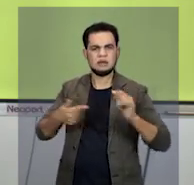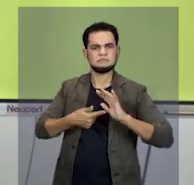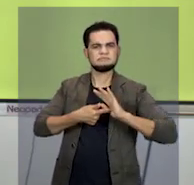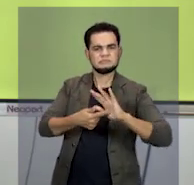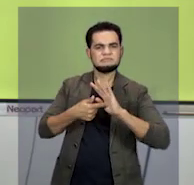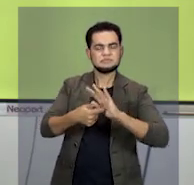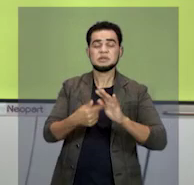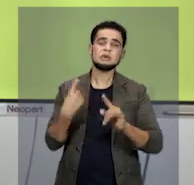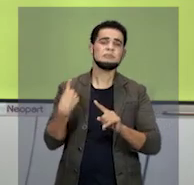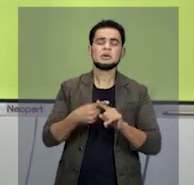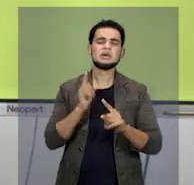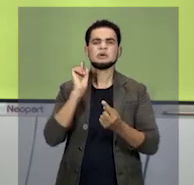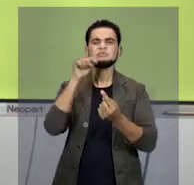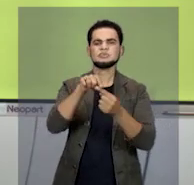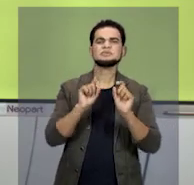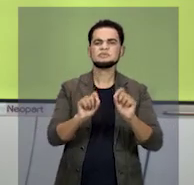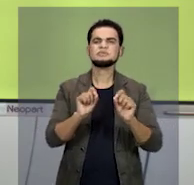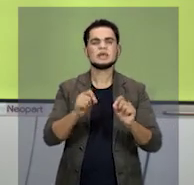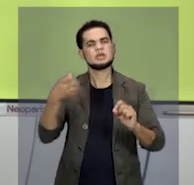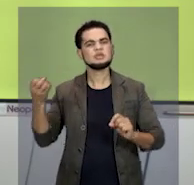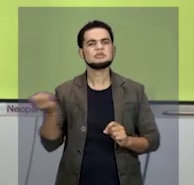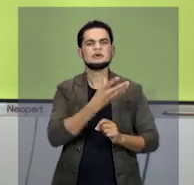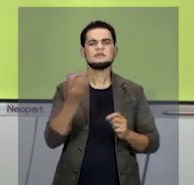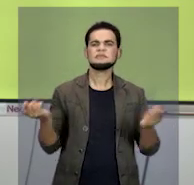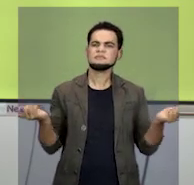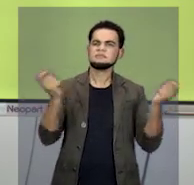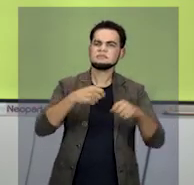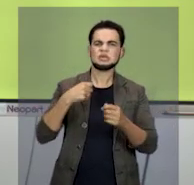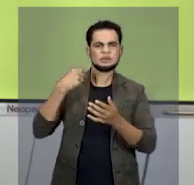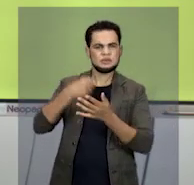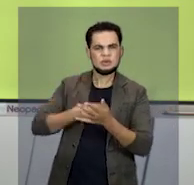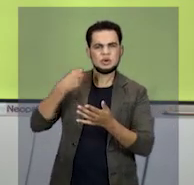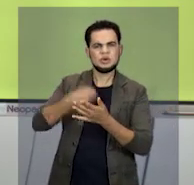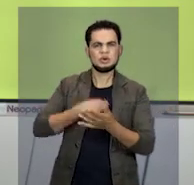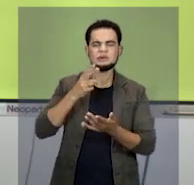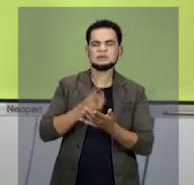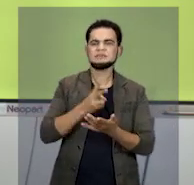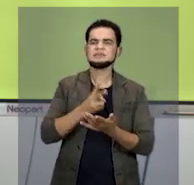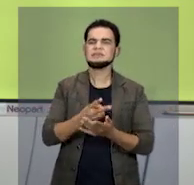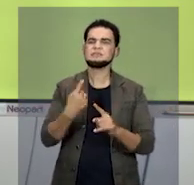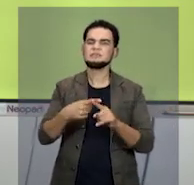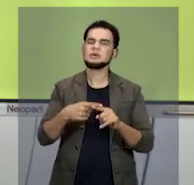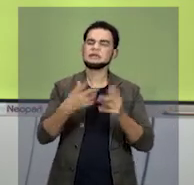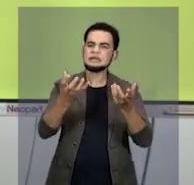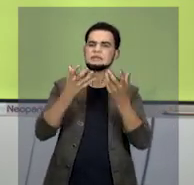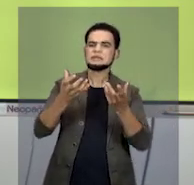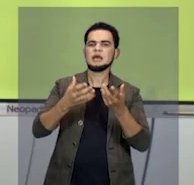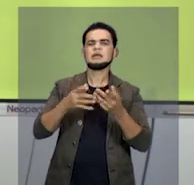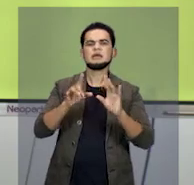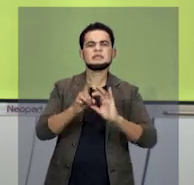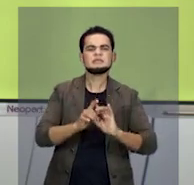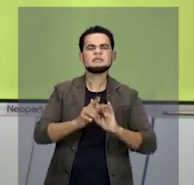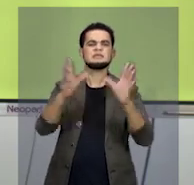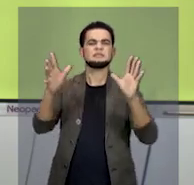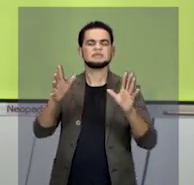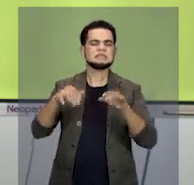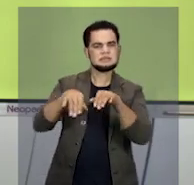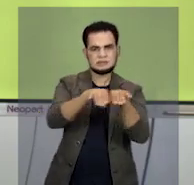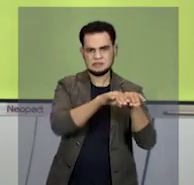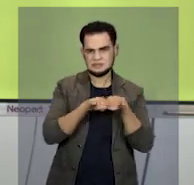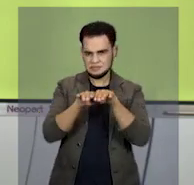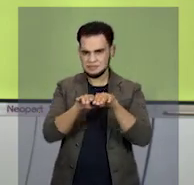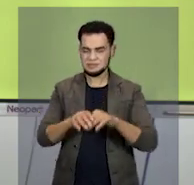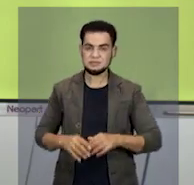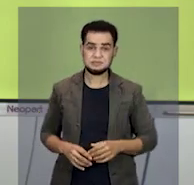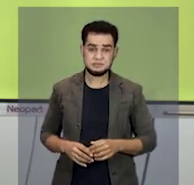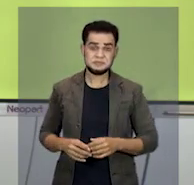porque é uma nova forma de se lutar, né, um objetivo de lutar sempre por essa democratização, né? Então, por isso que aí, olha, para você